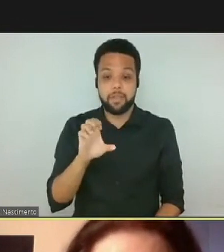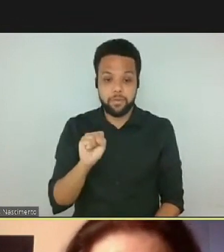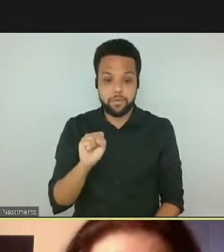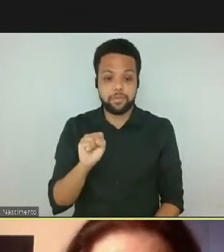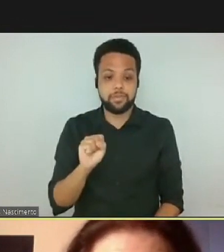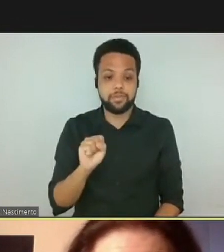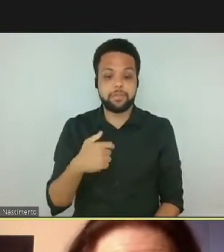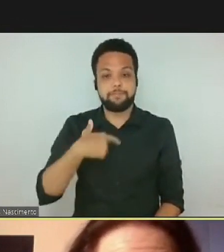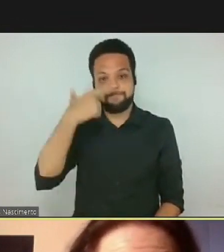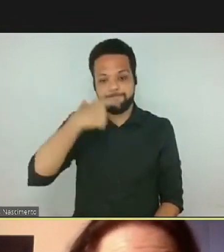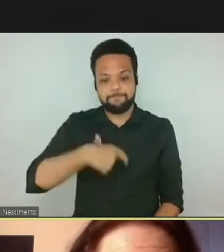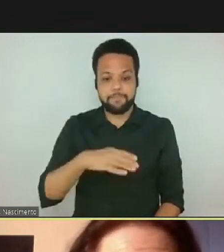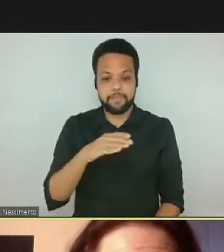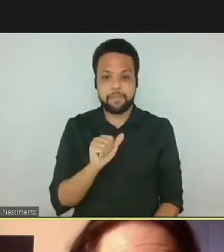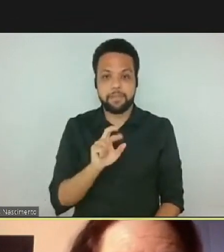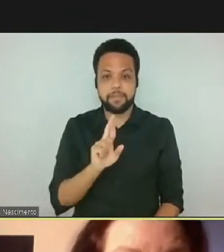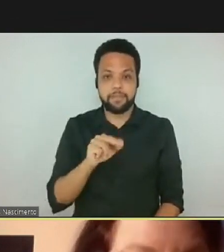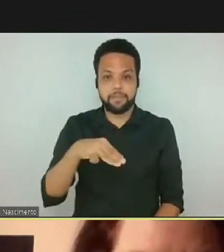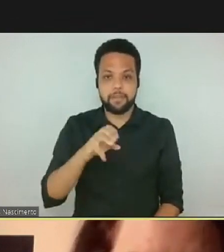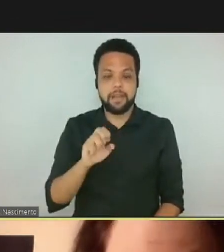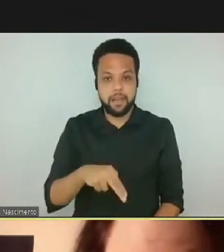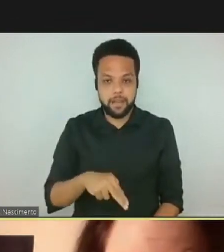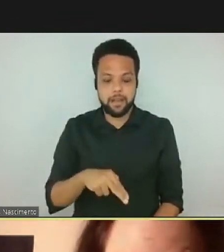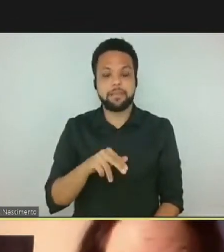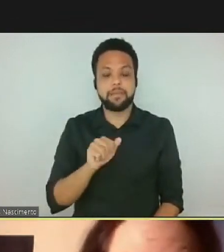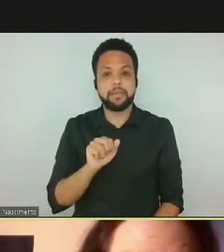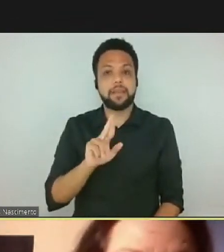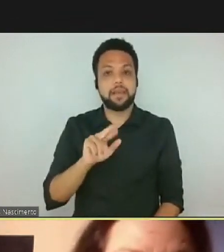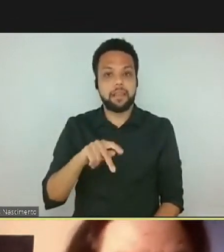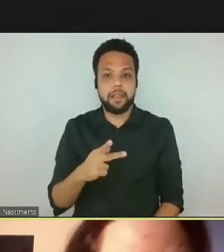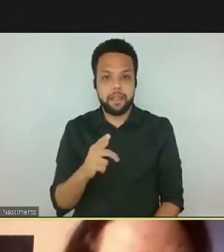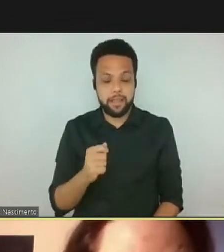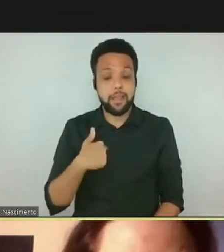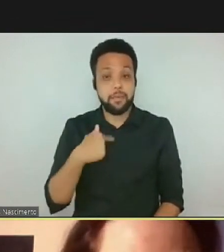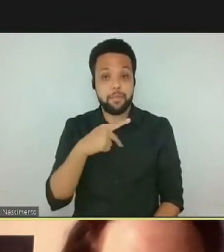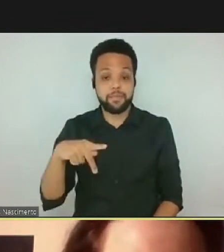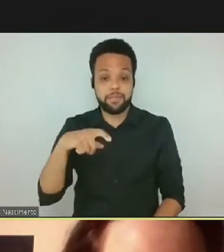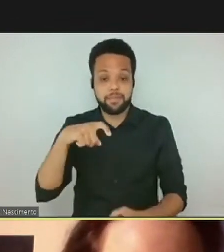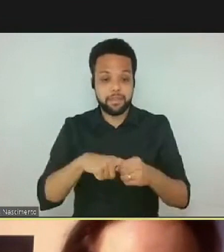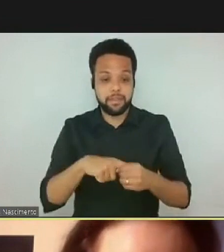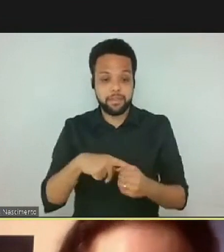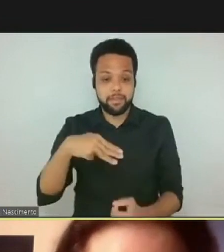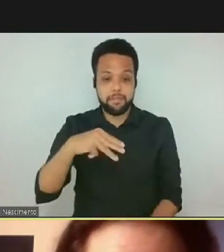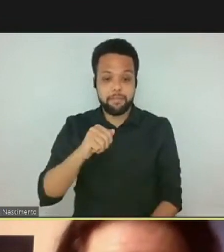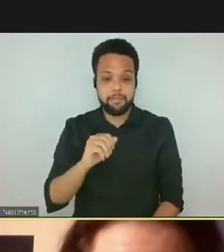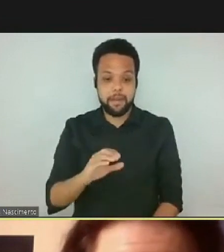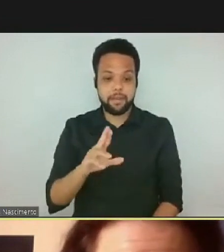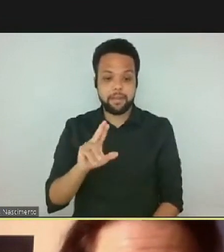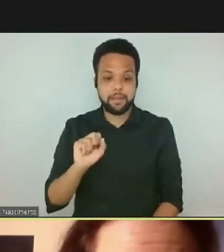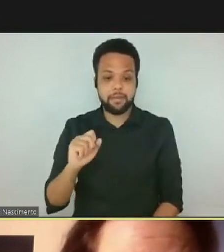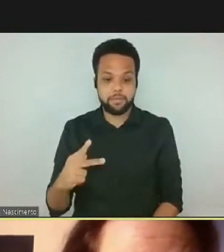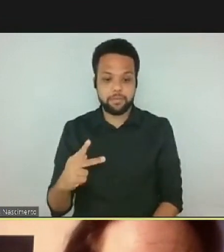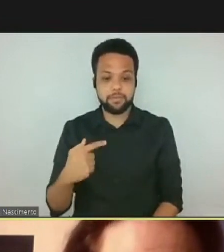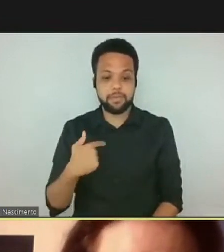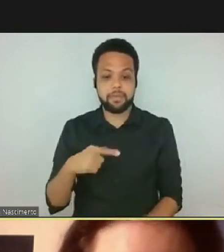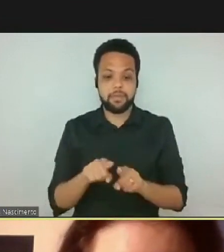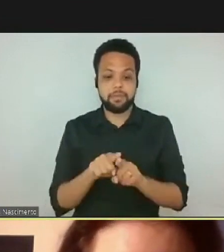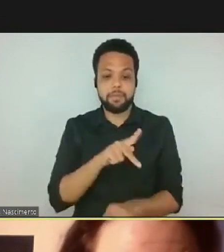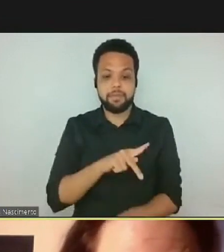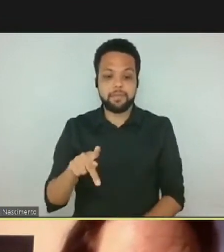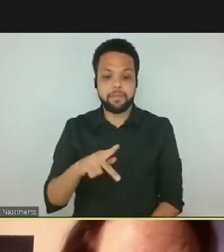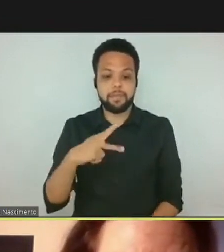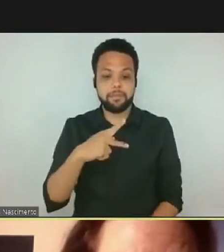professora associada do sênior do MAC USP, também sou professora do PGEA, que é o nosso programa